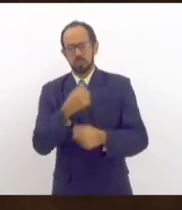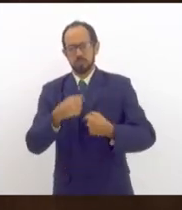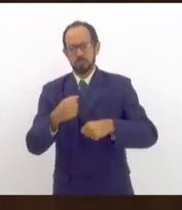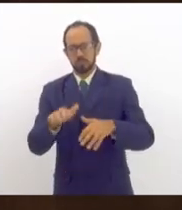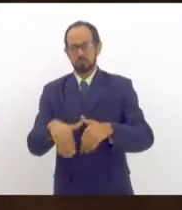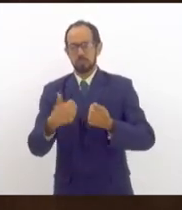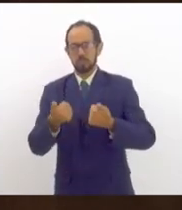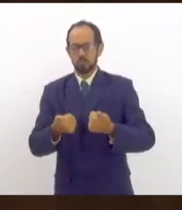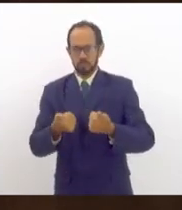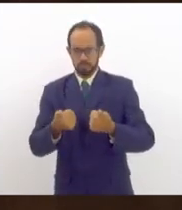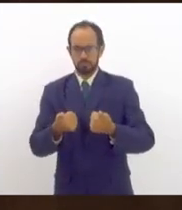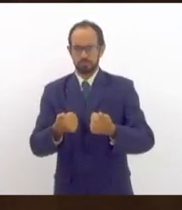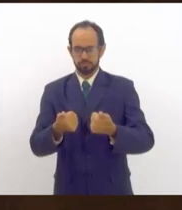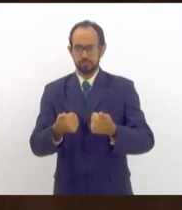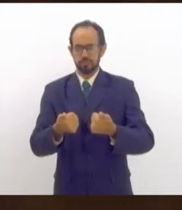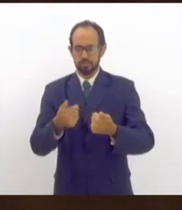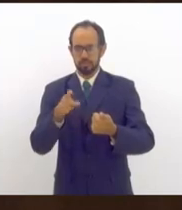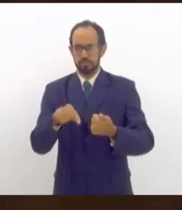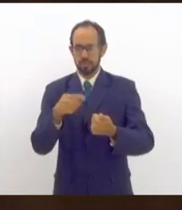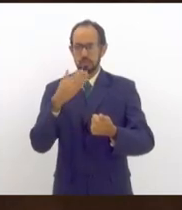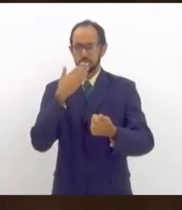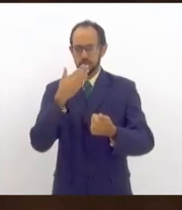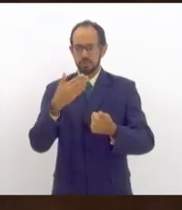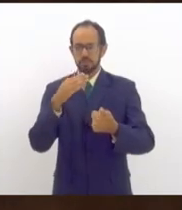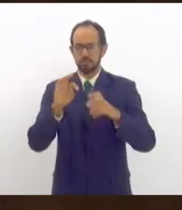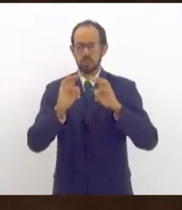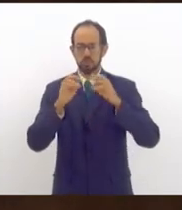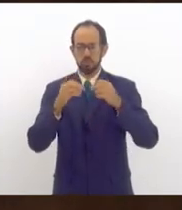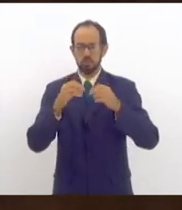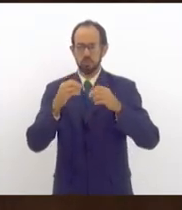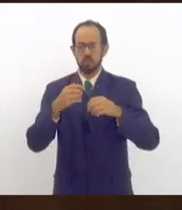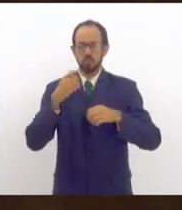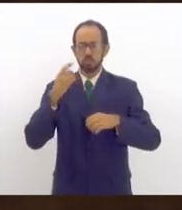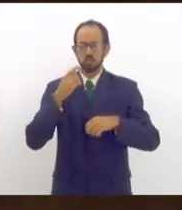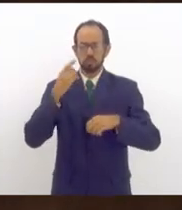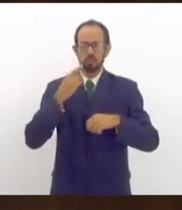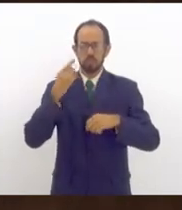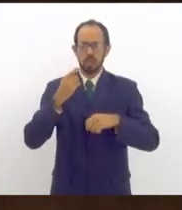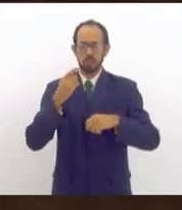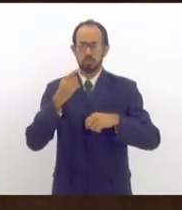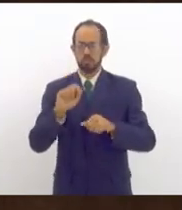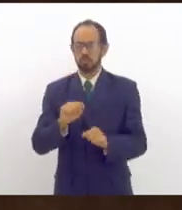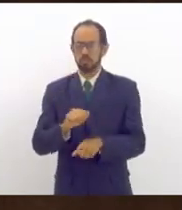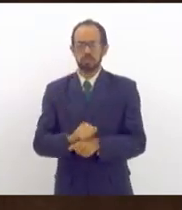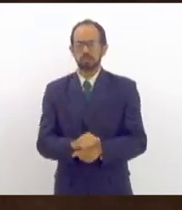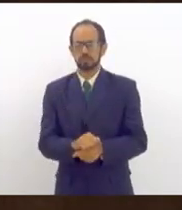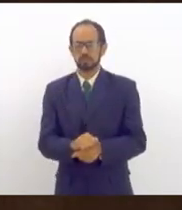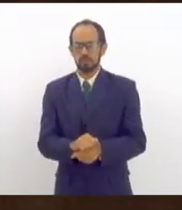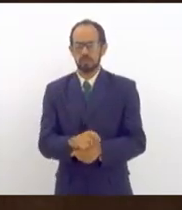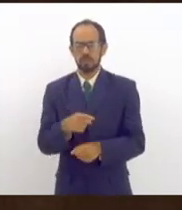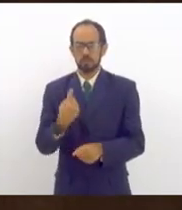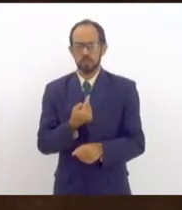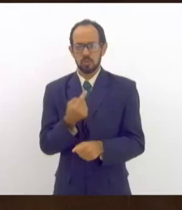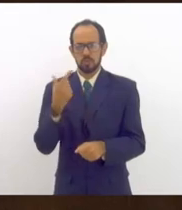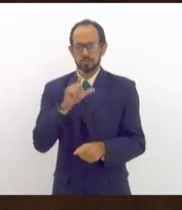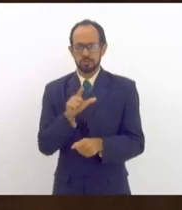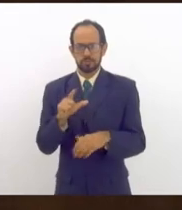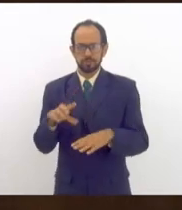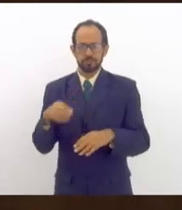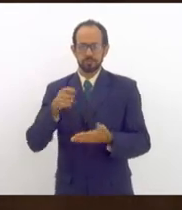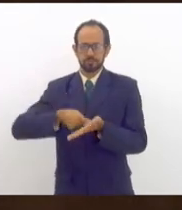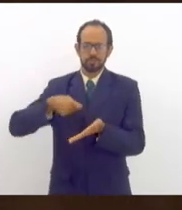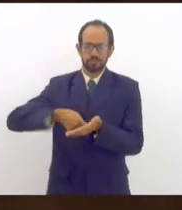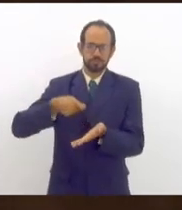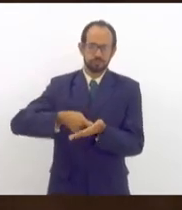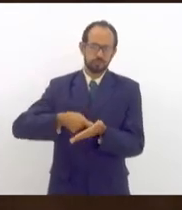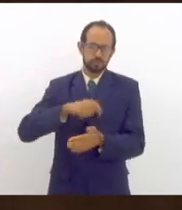privação então fica aqui por exemplo fazer um apelo aos novos colegas parlamentares nos meus pares para que possamos intensificar as cobranças